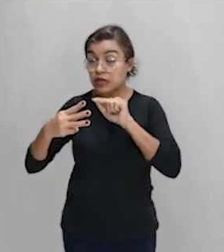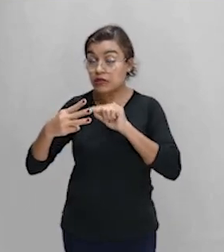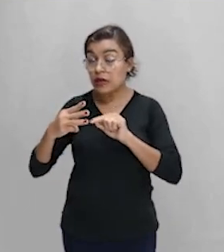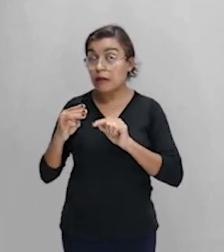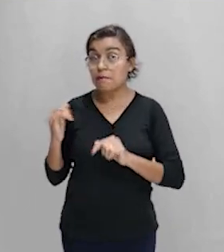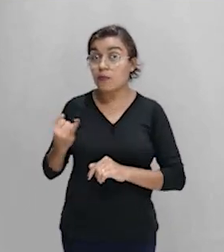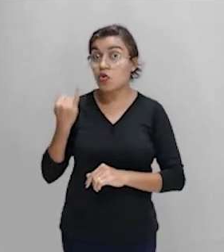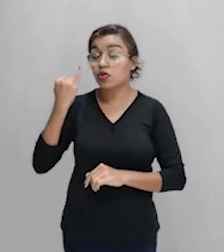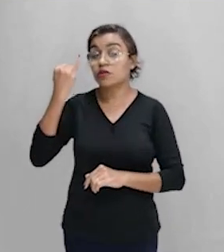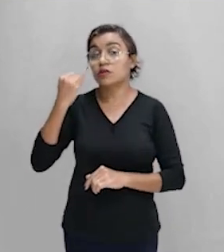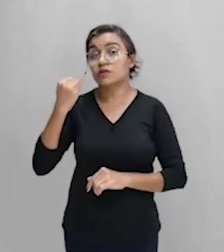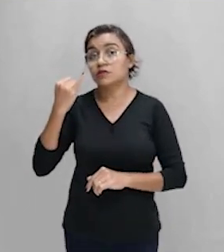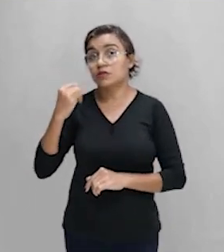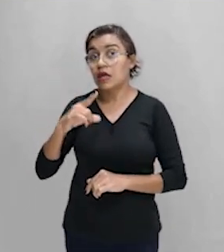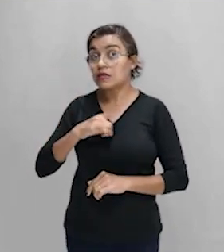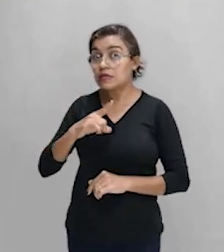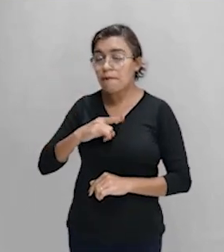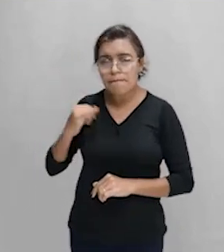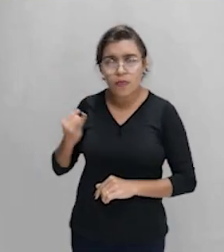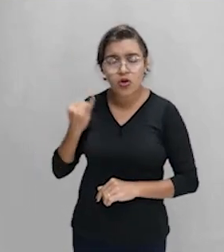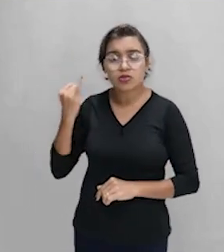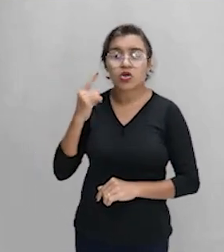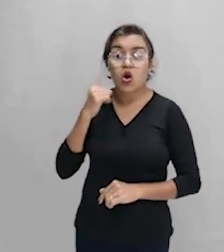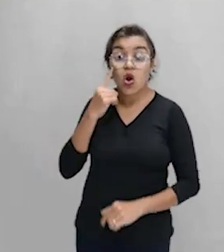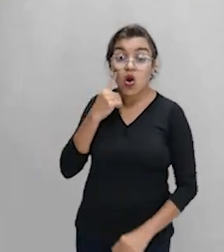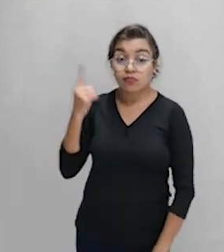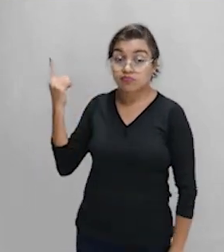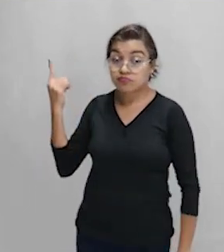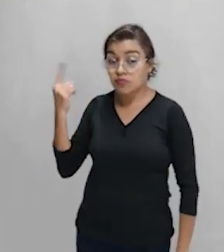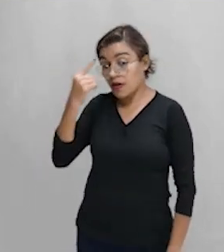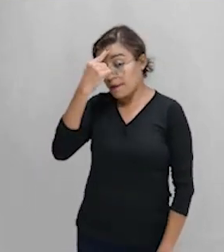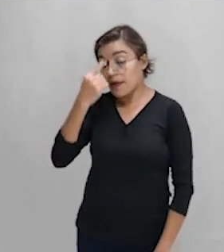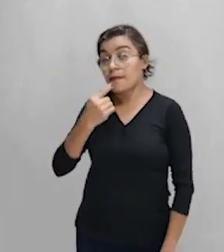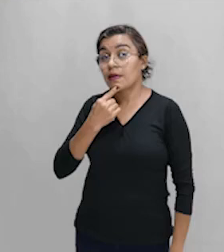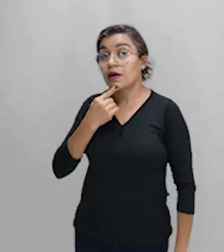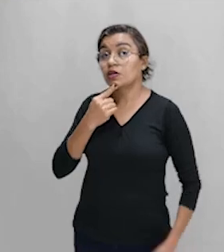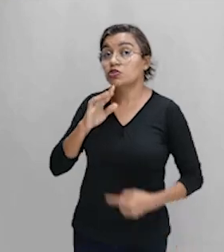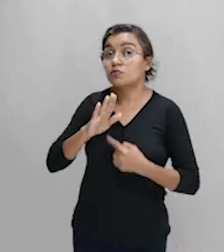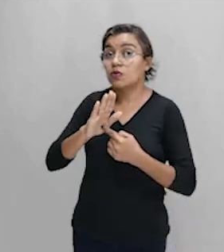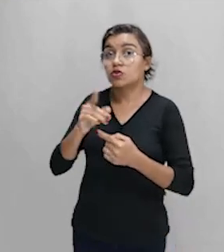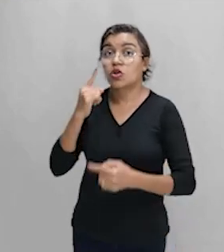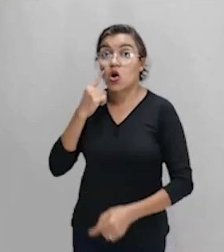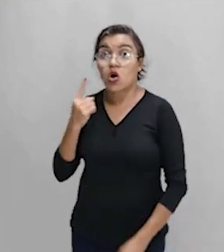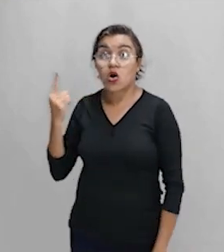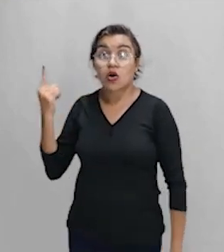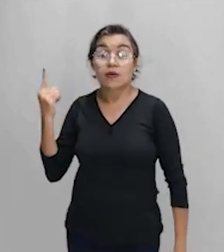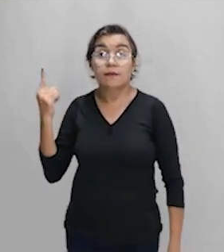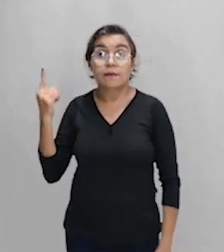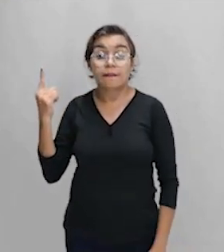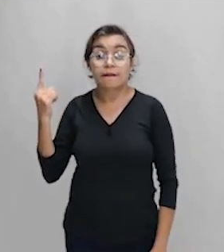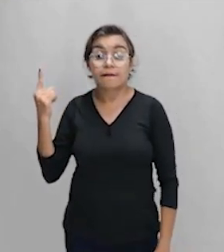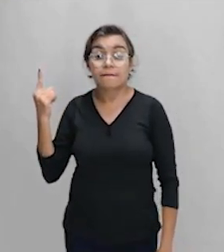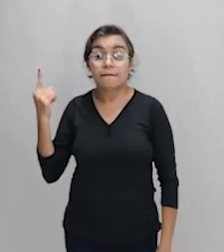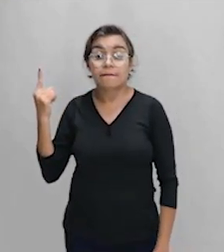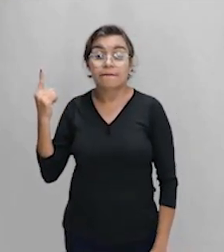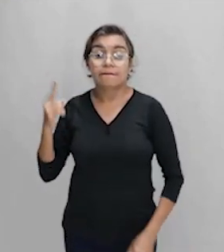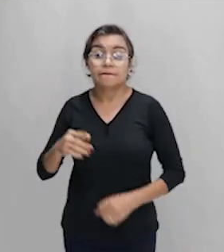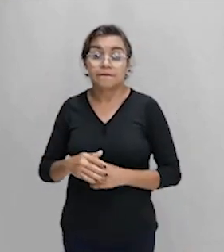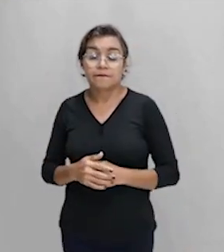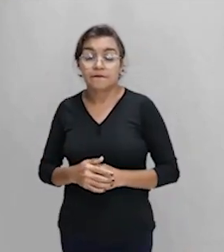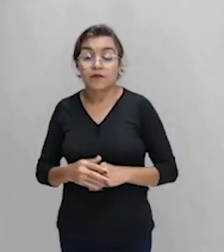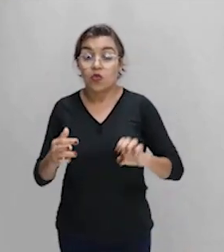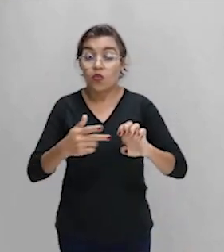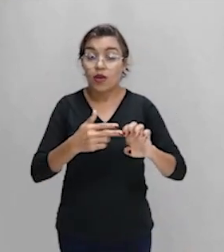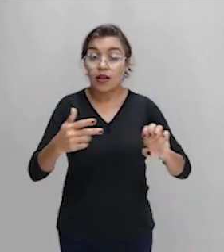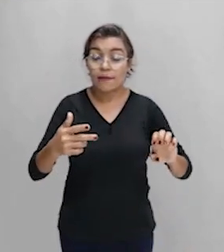exista isso aqui, ó. Percebam que a imagem é uma interseção. Olha eu falando aqui da matemática. Um